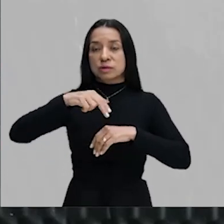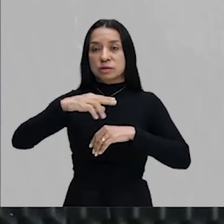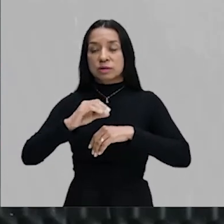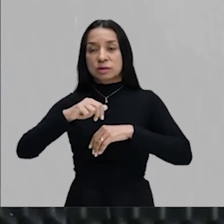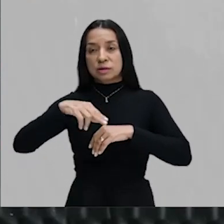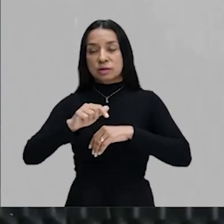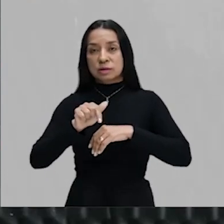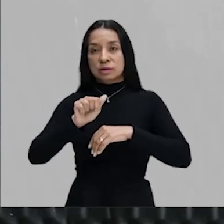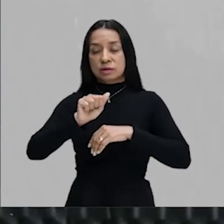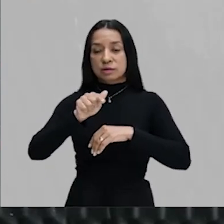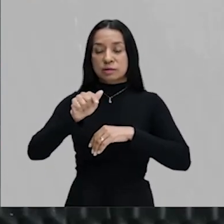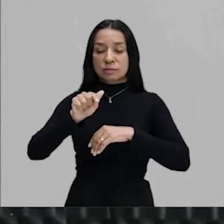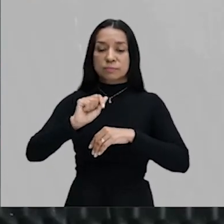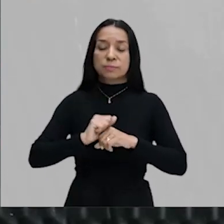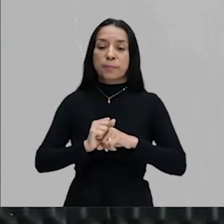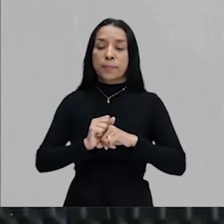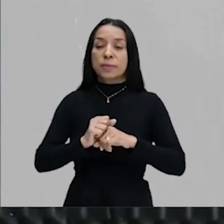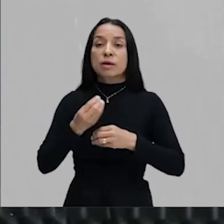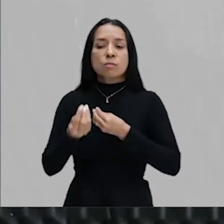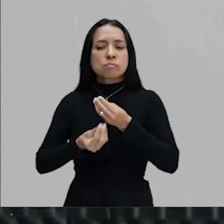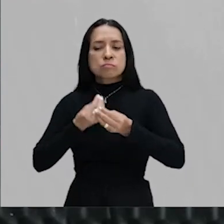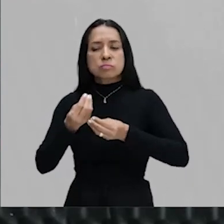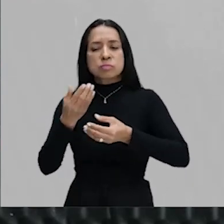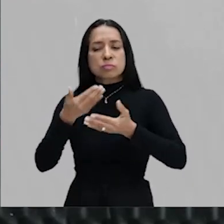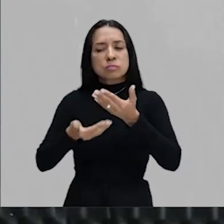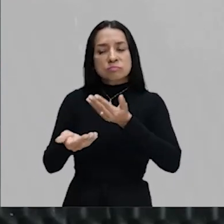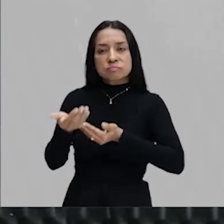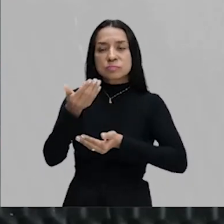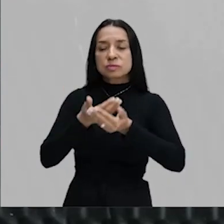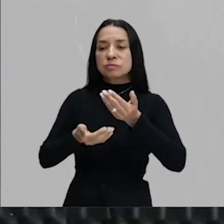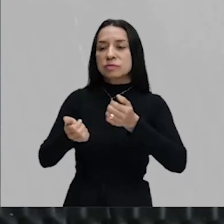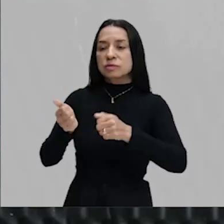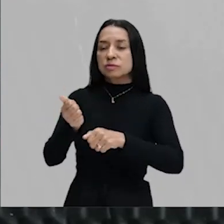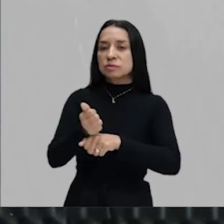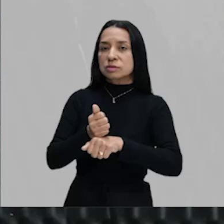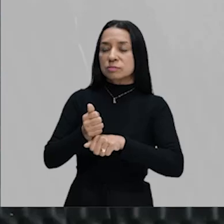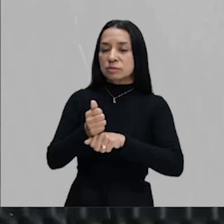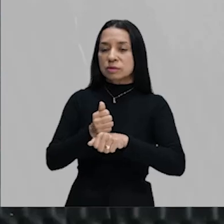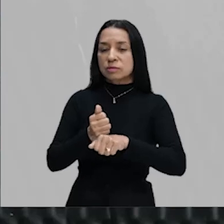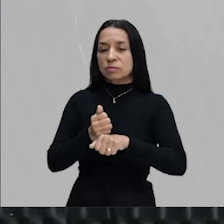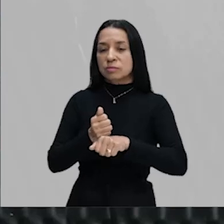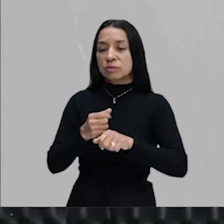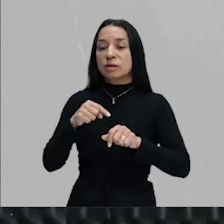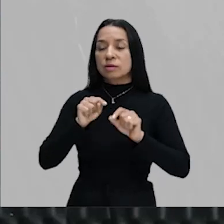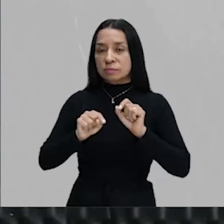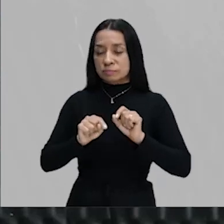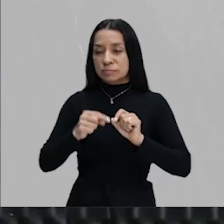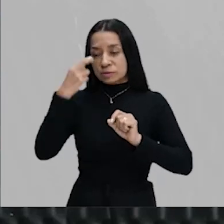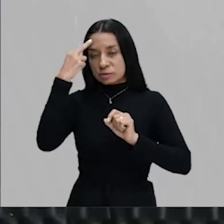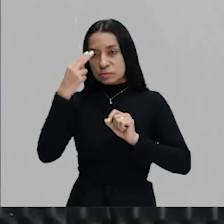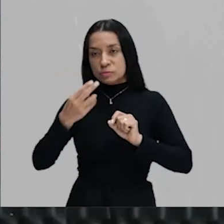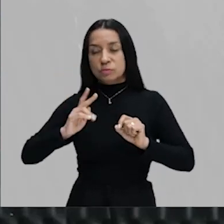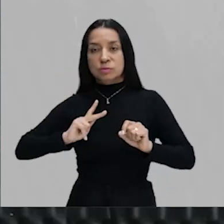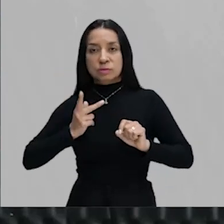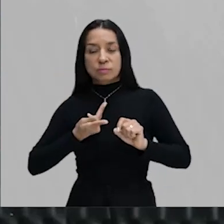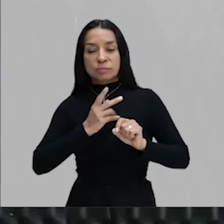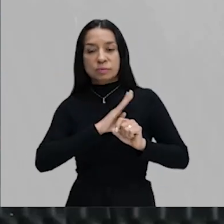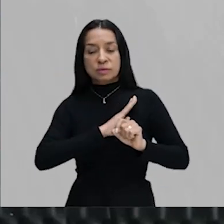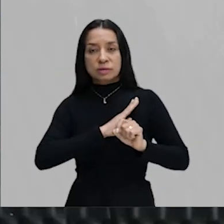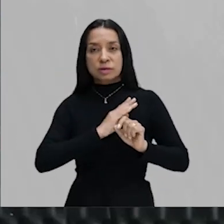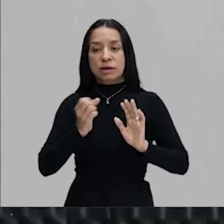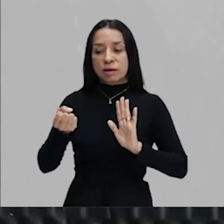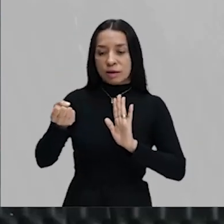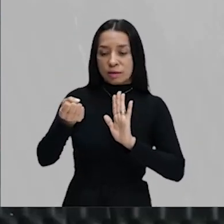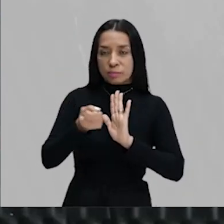história hebraica é uma história que ela é marcada por migrações. Nós temos